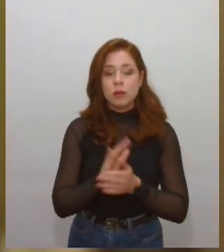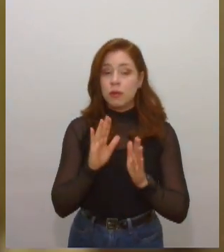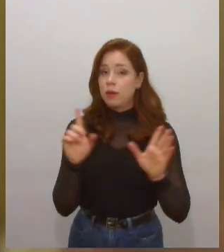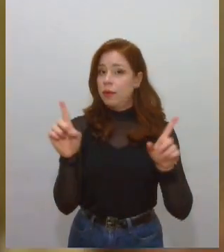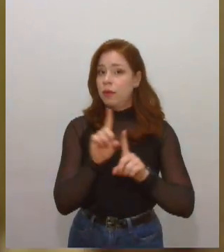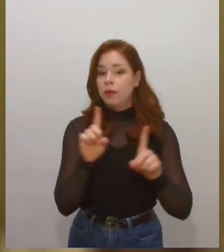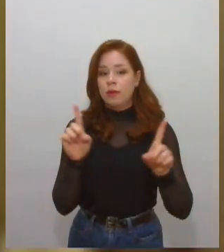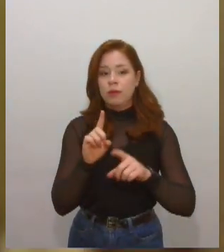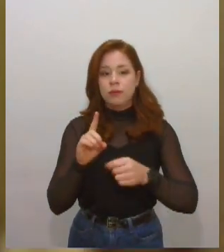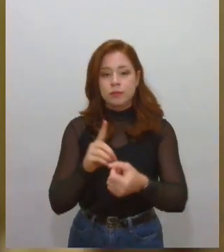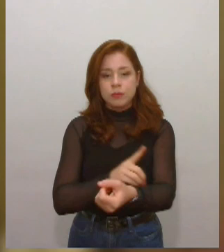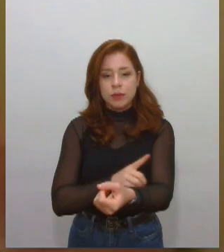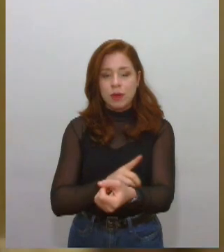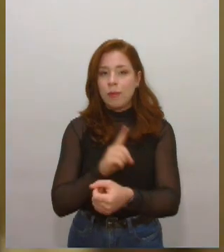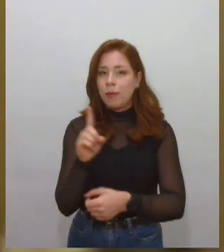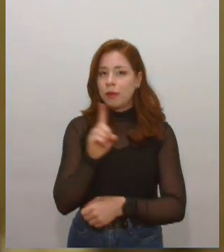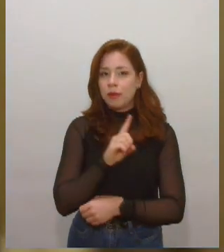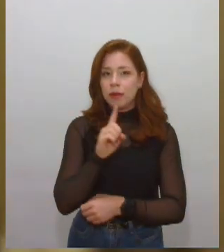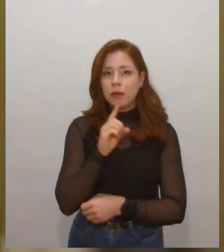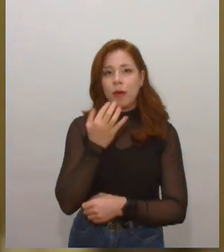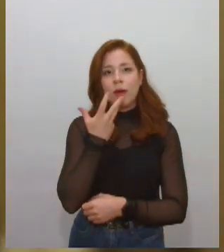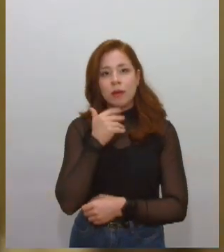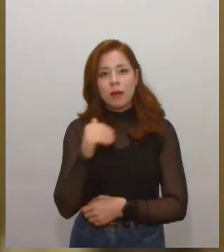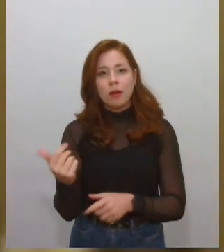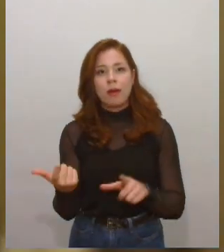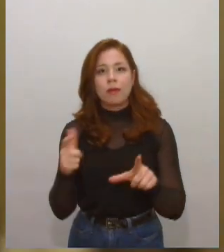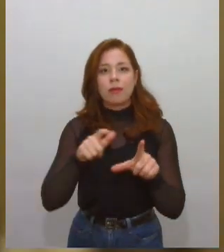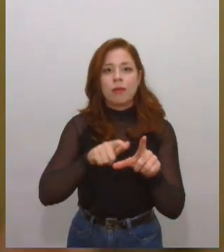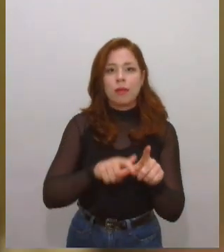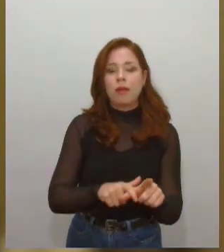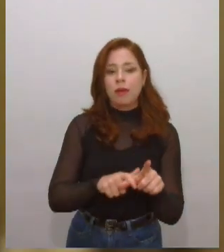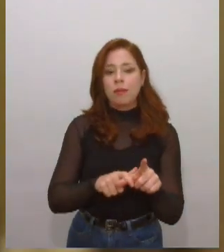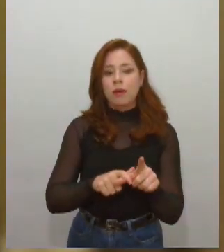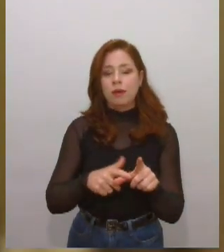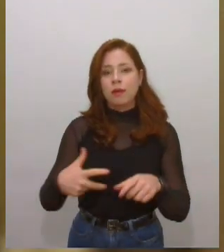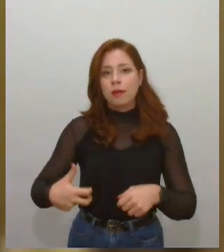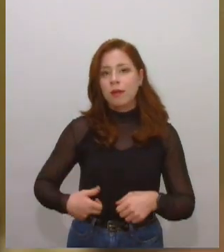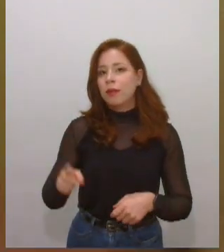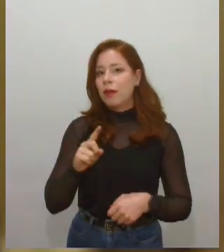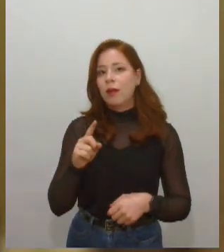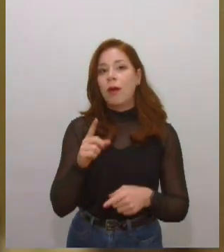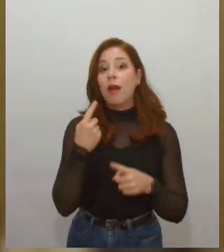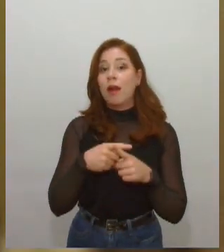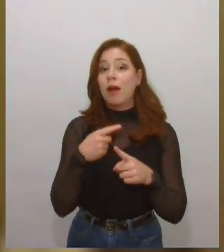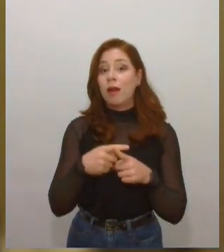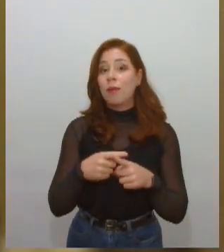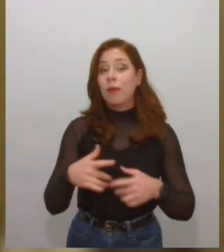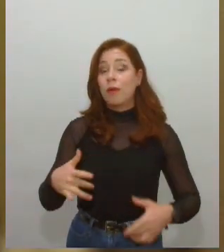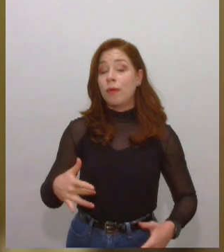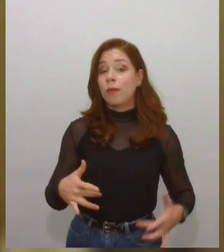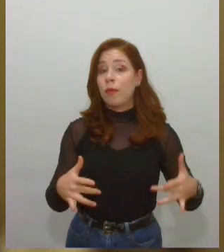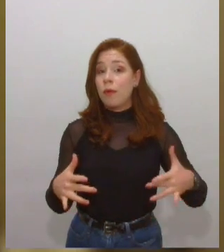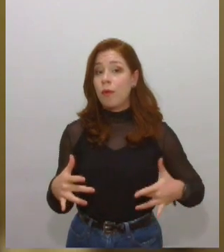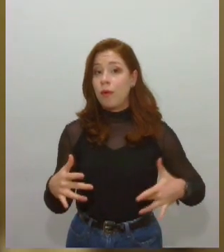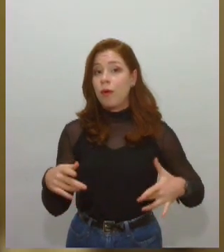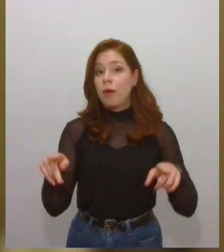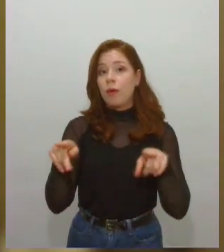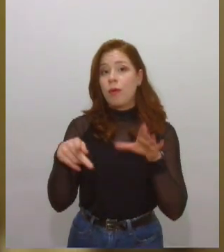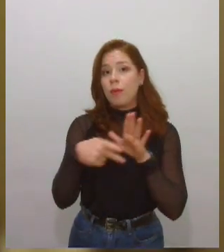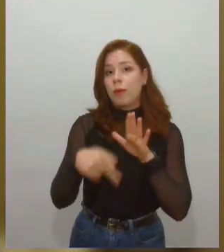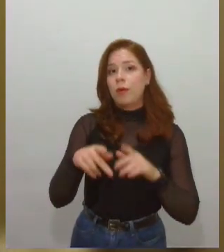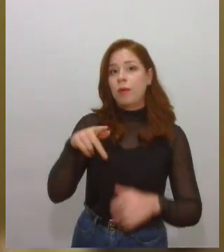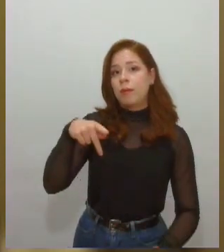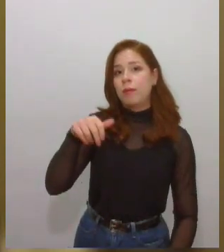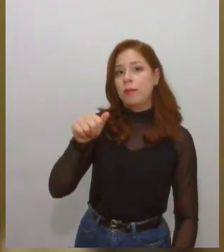diabetes infantil, insulino dependente, é um pâncreas que deixa de responder à necessidade glicêmica. Então,